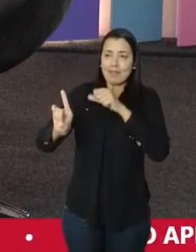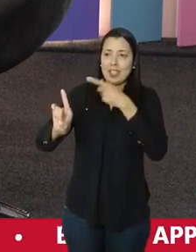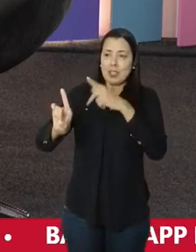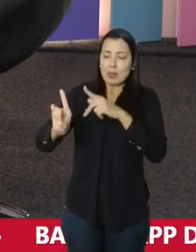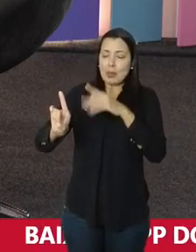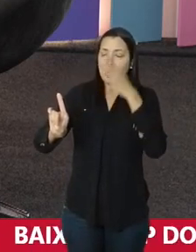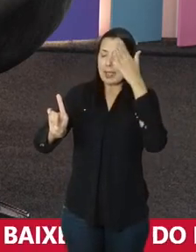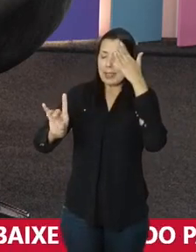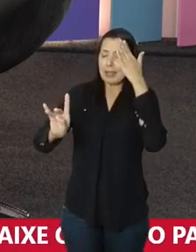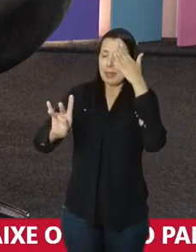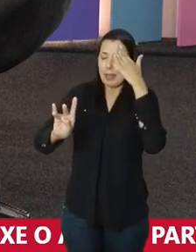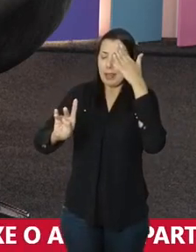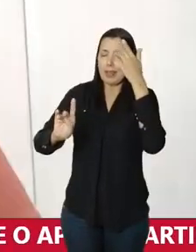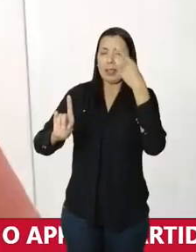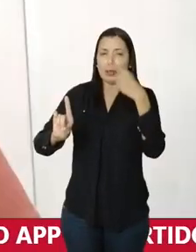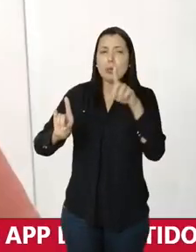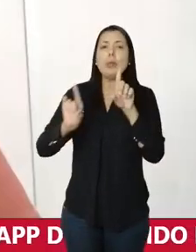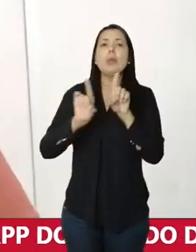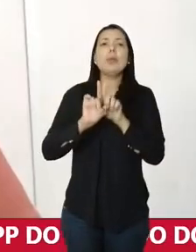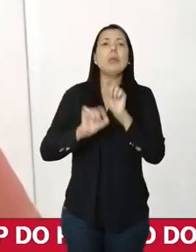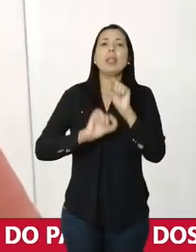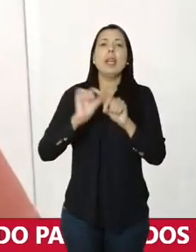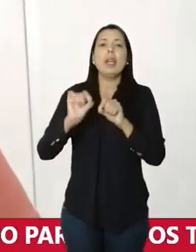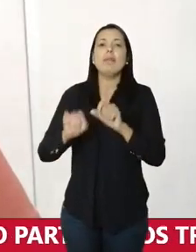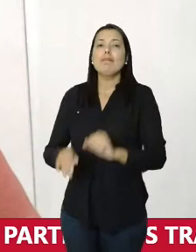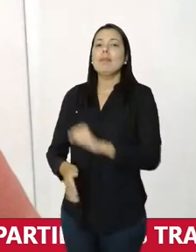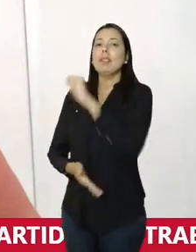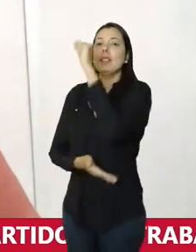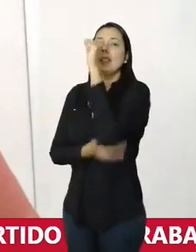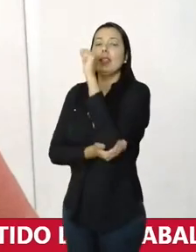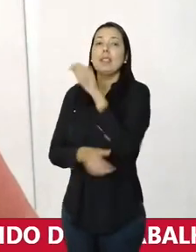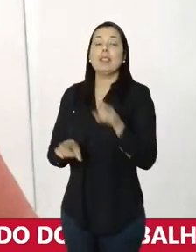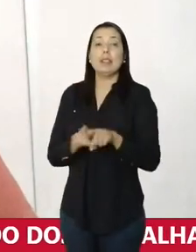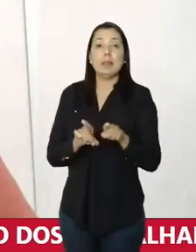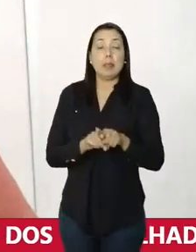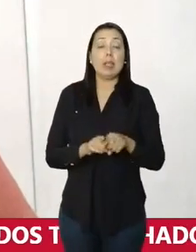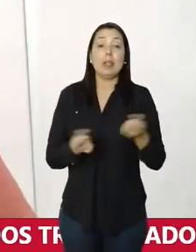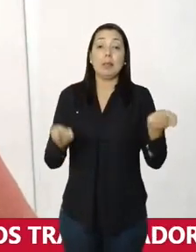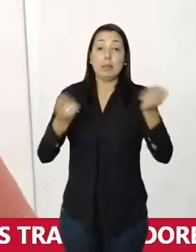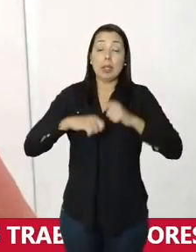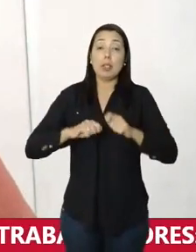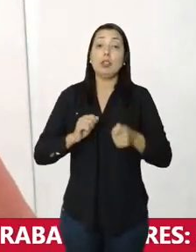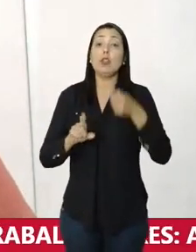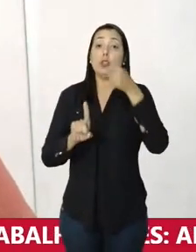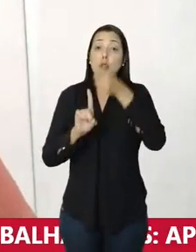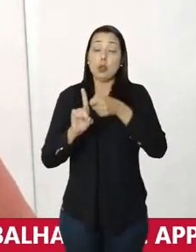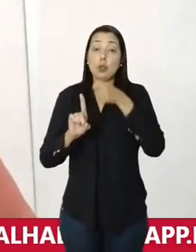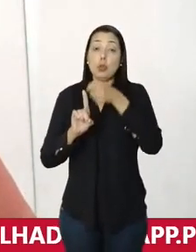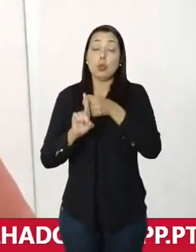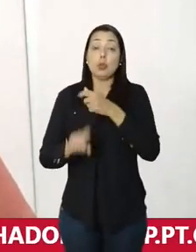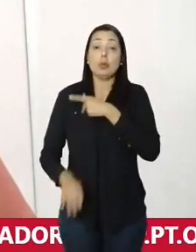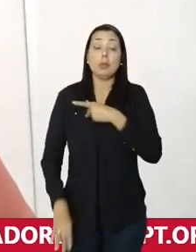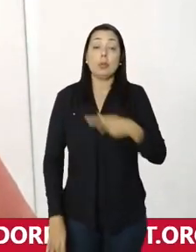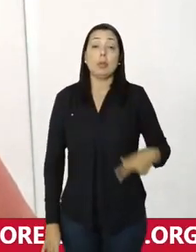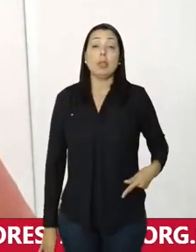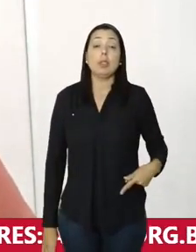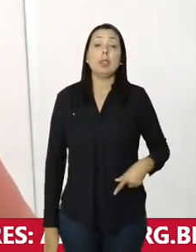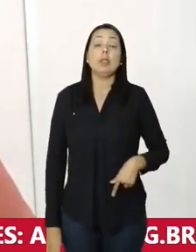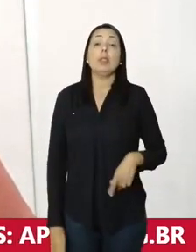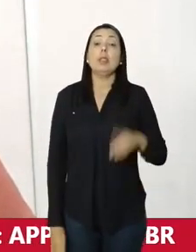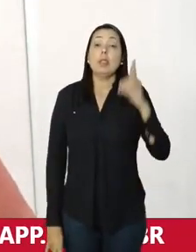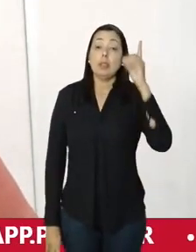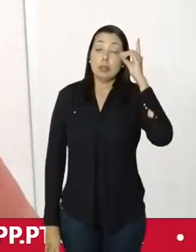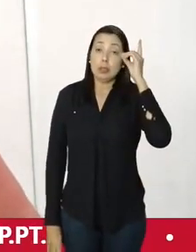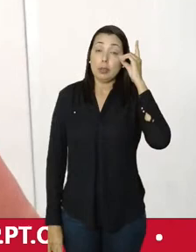sua sabedoria, pela sua resistência e capacidade de luta, que é a querida presidenta Dilma. E